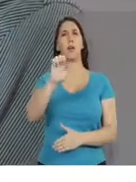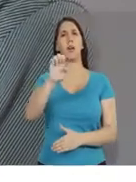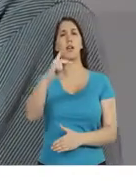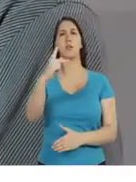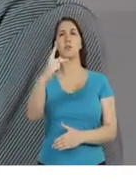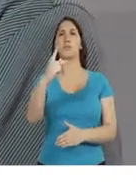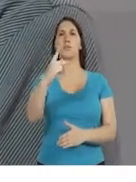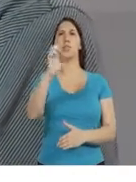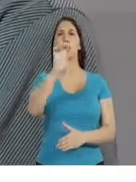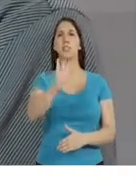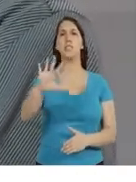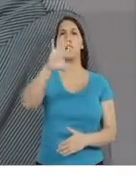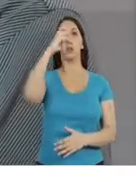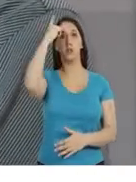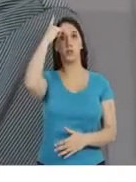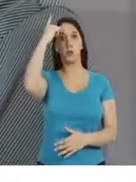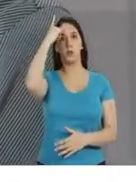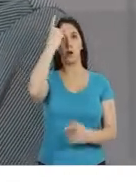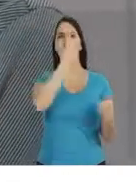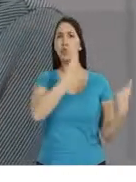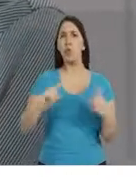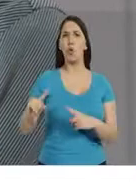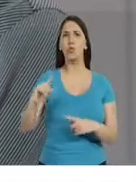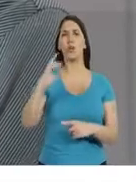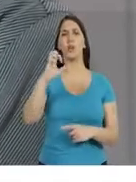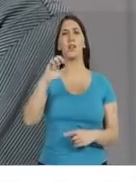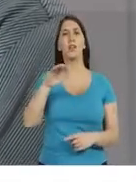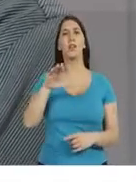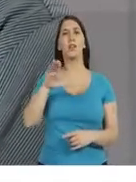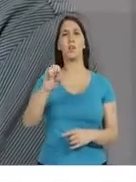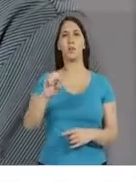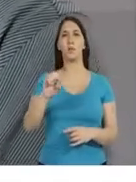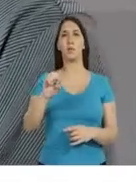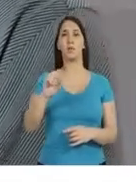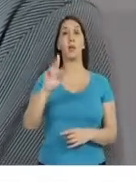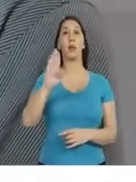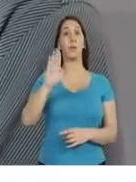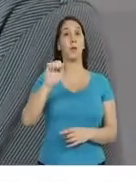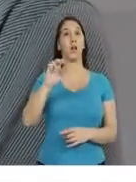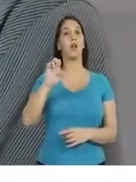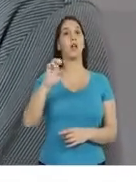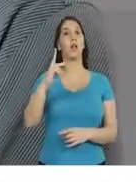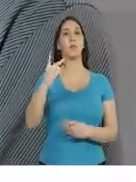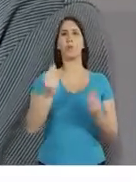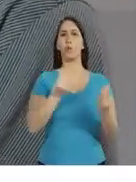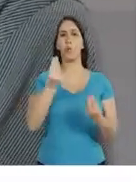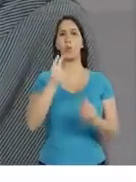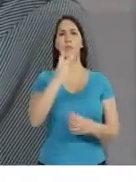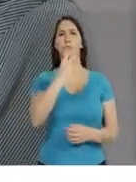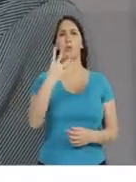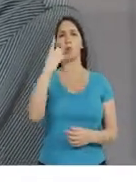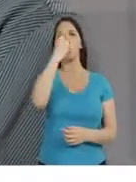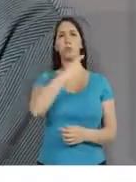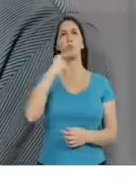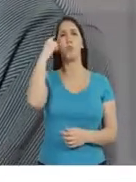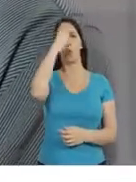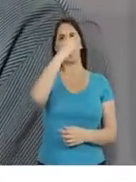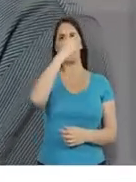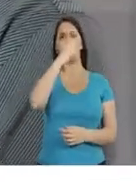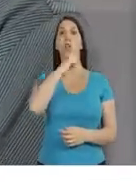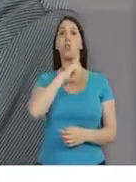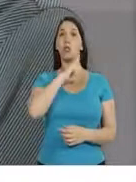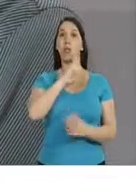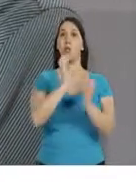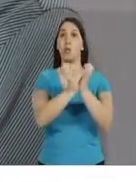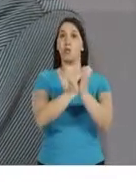BAEPs atuarão 24 horas por dia. Então você terá equipes de manhã, equipes à tarde e equipes à noite, porque o crime não